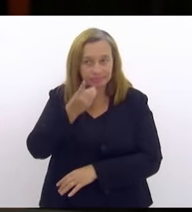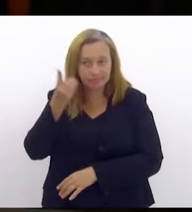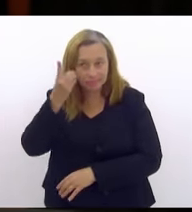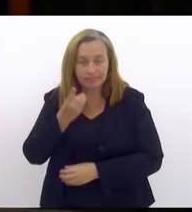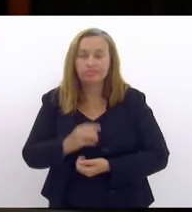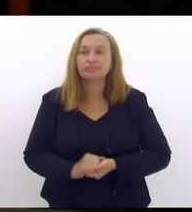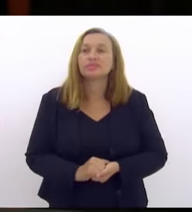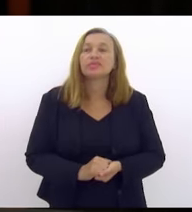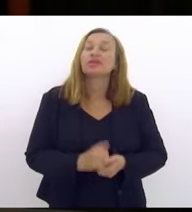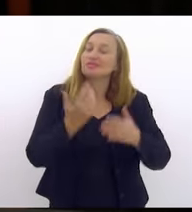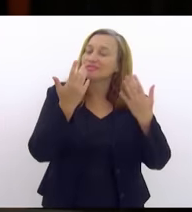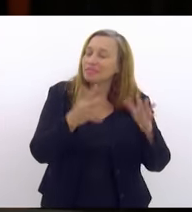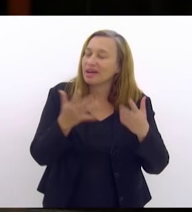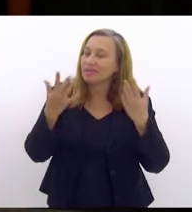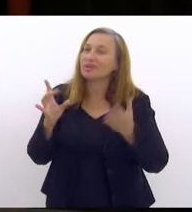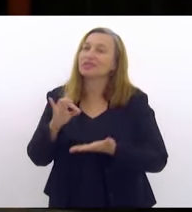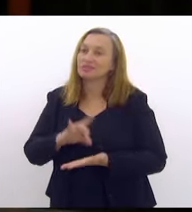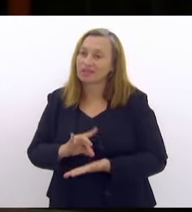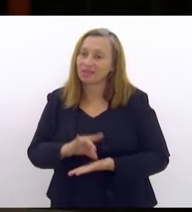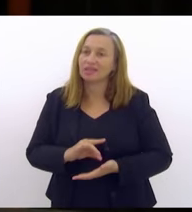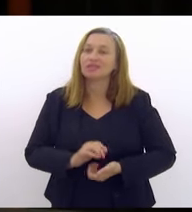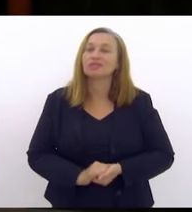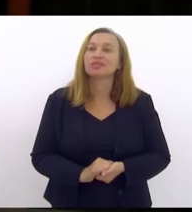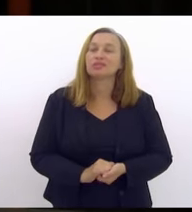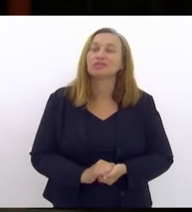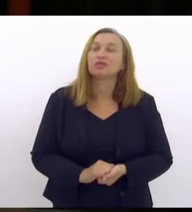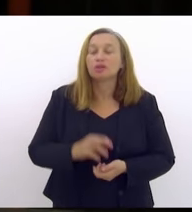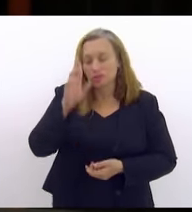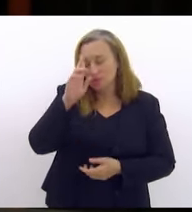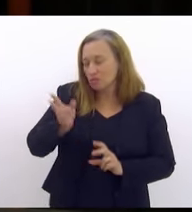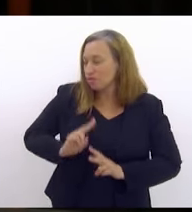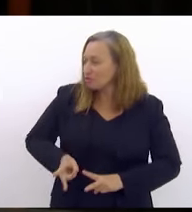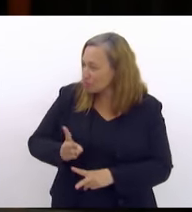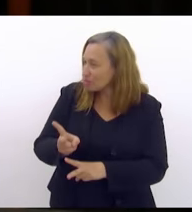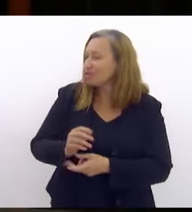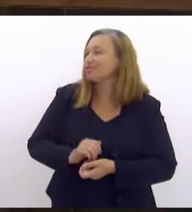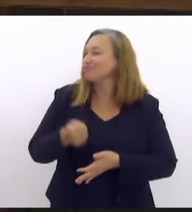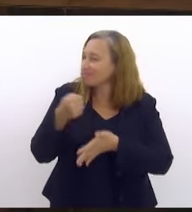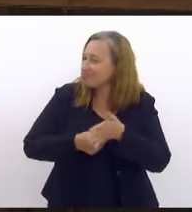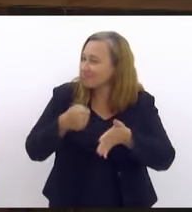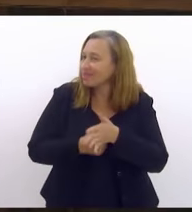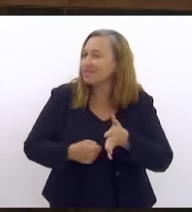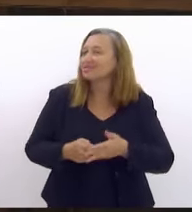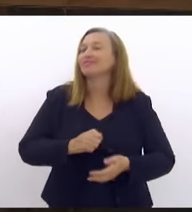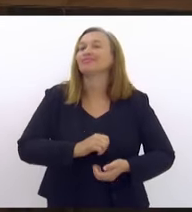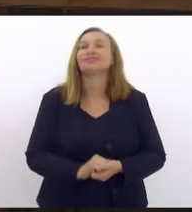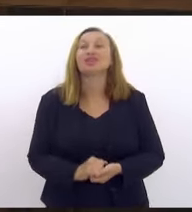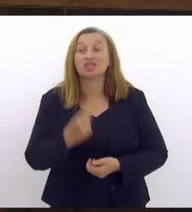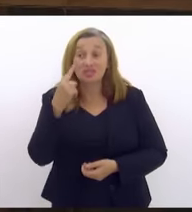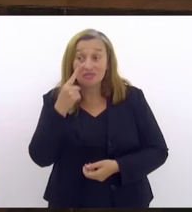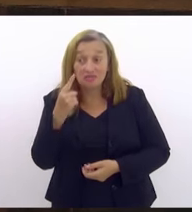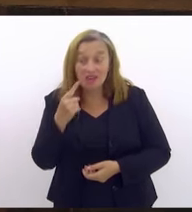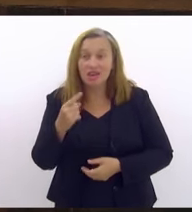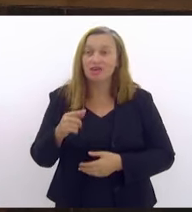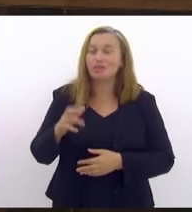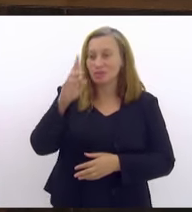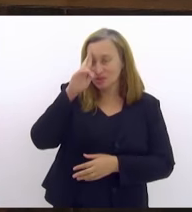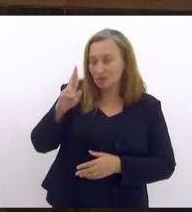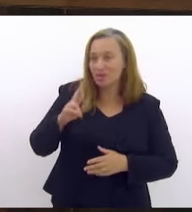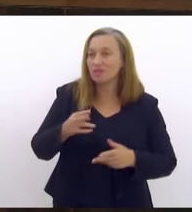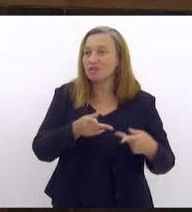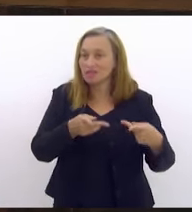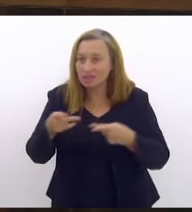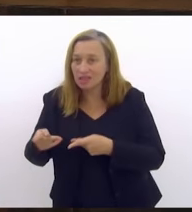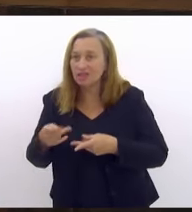Tá? Parabéns de verdade. E que o senhor continue nessa pegada, né, que o senhor está tendo aí. A gente vê o senhor em todos os lugares,